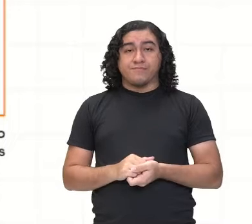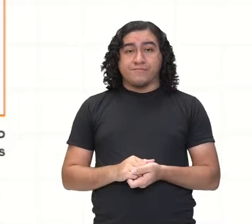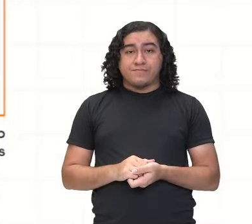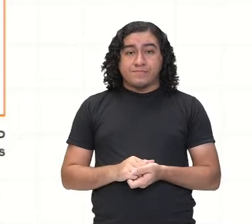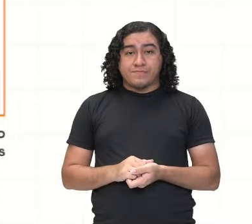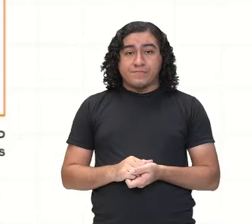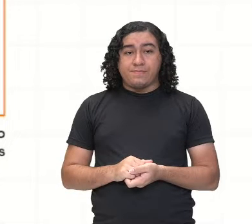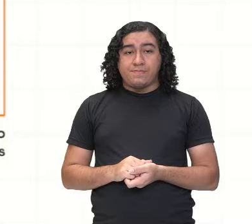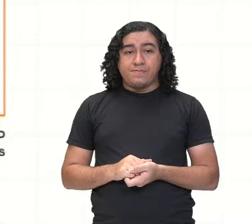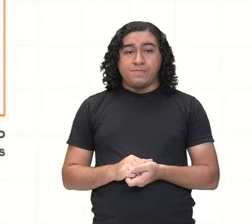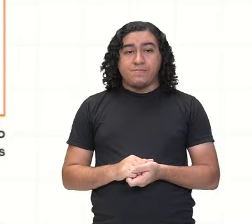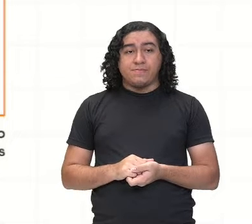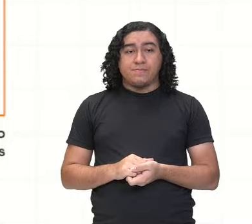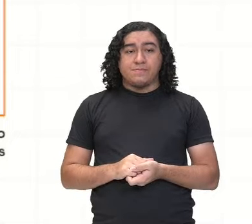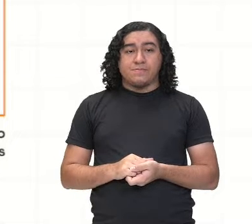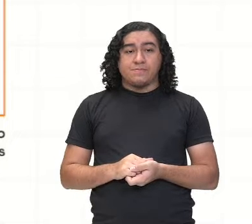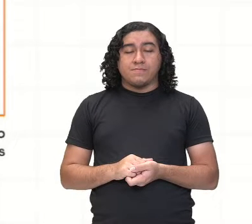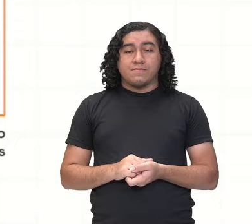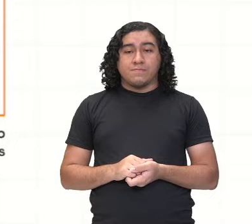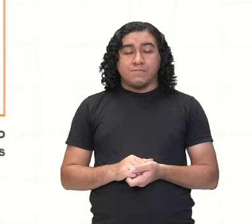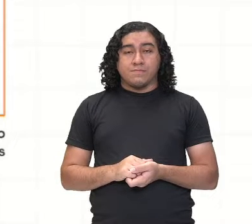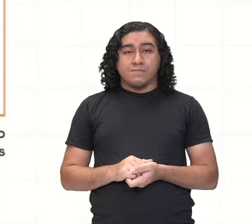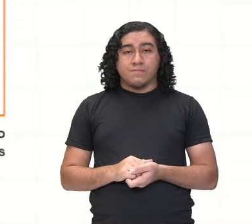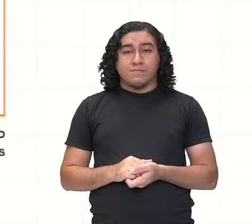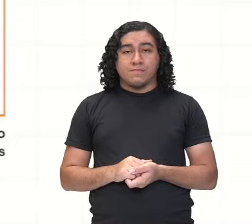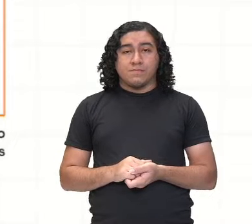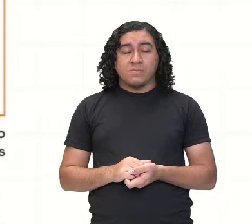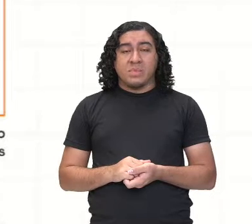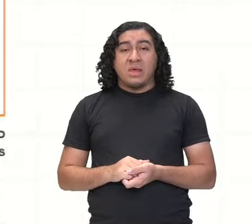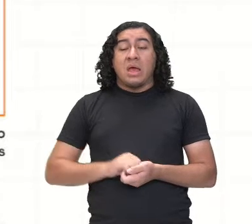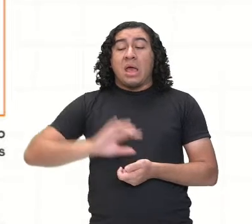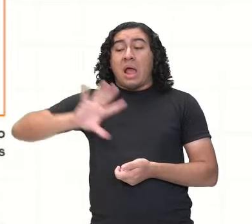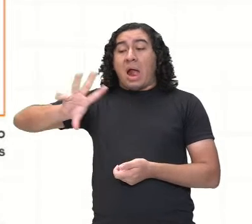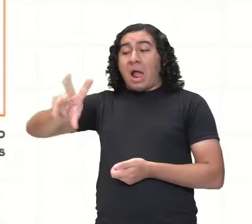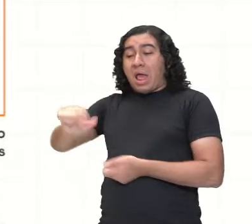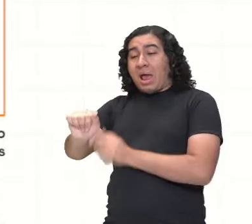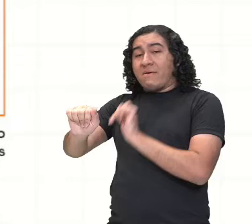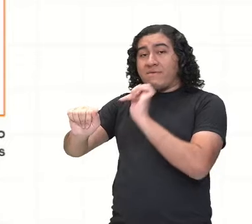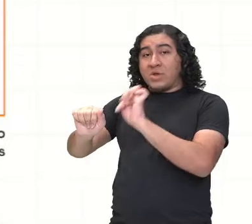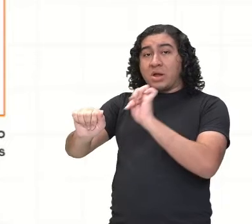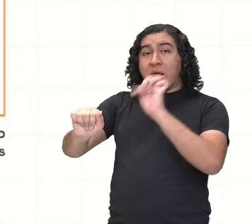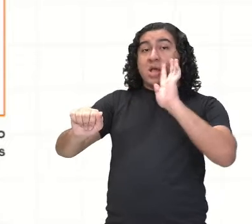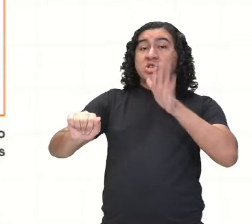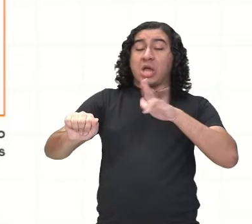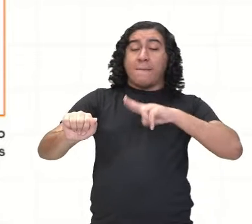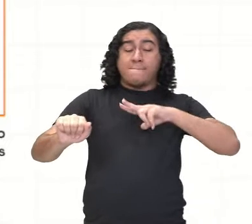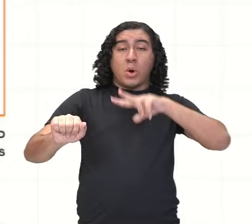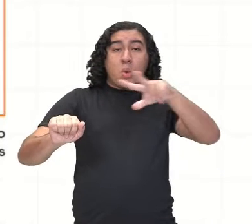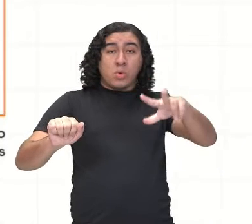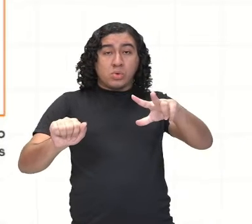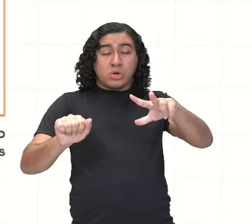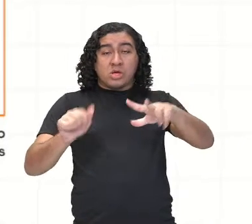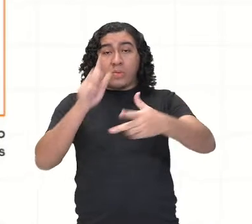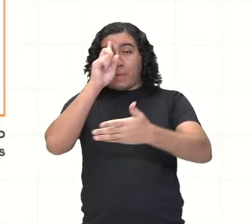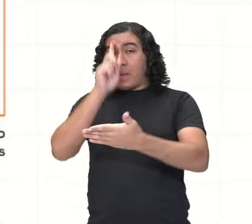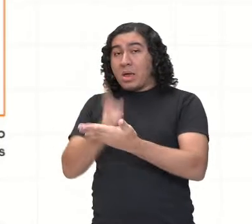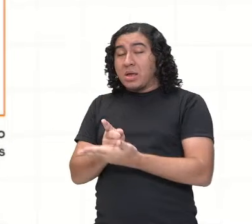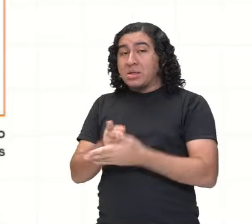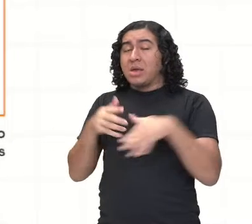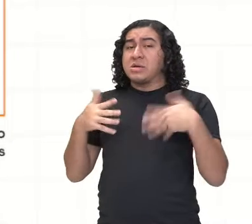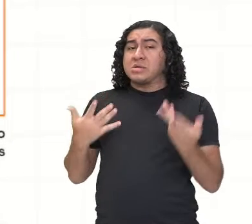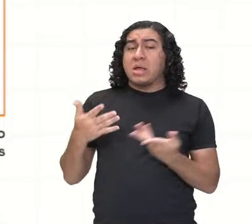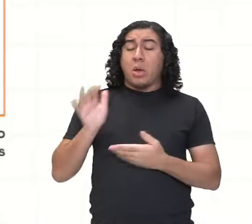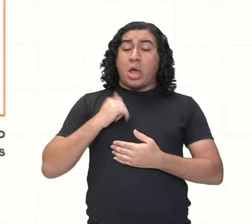contornava a África já estava comandada pelas tropas portuguesas, então a Espanha precisava de uma